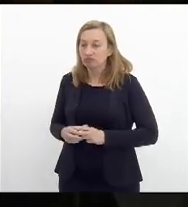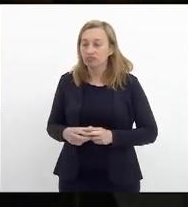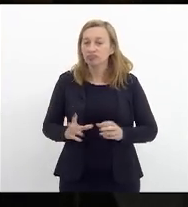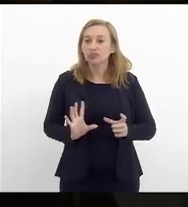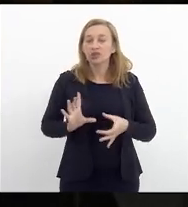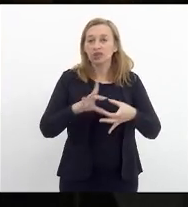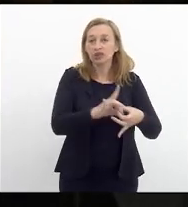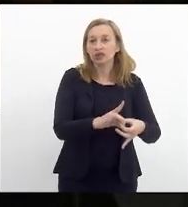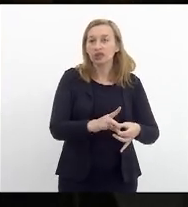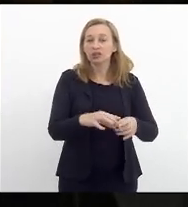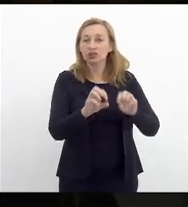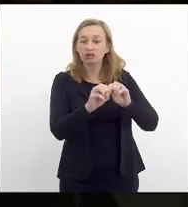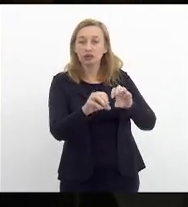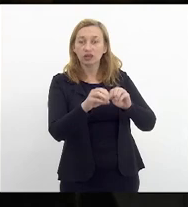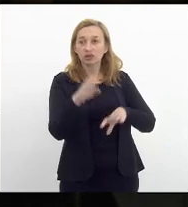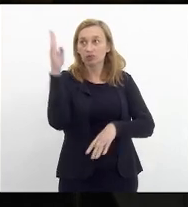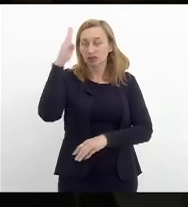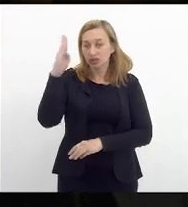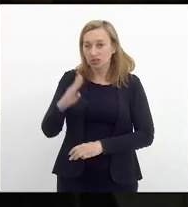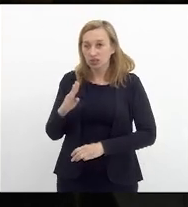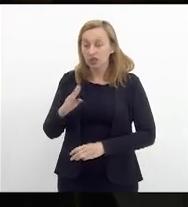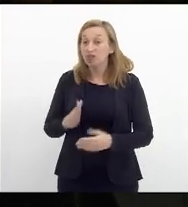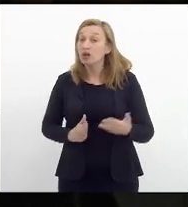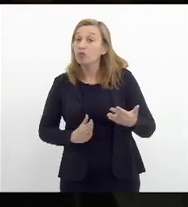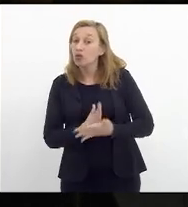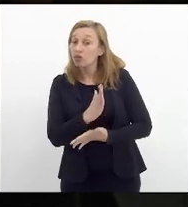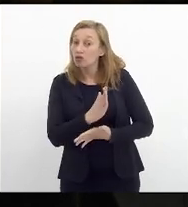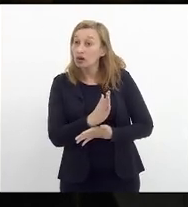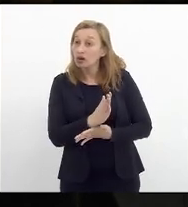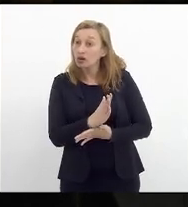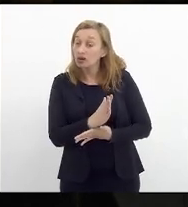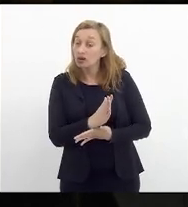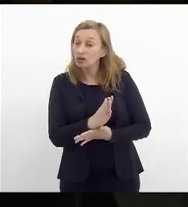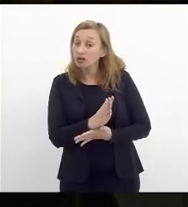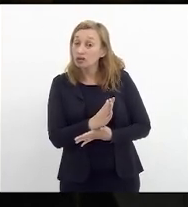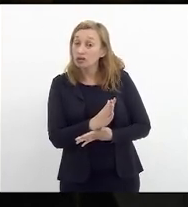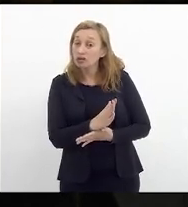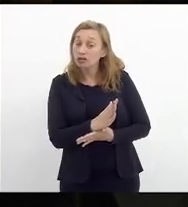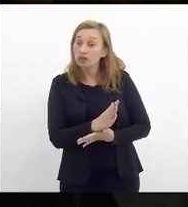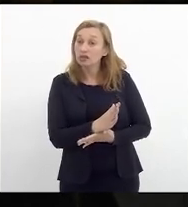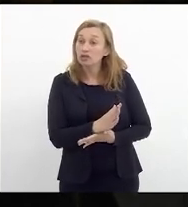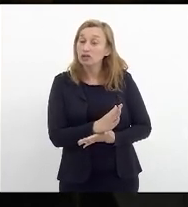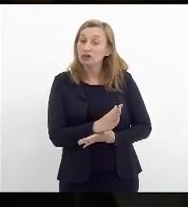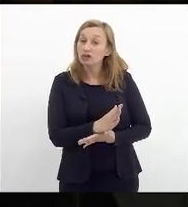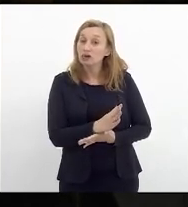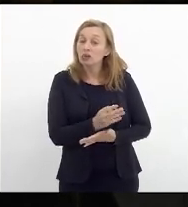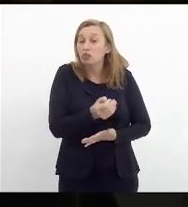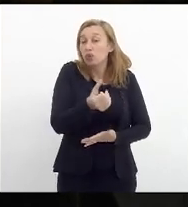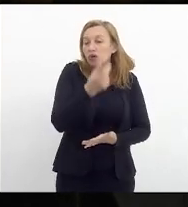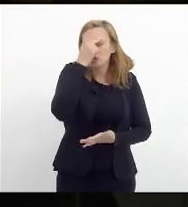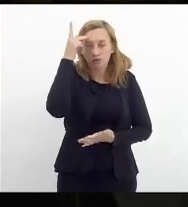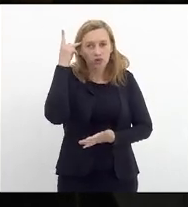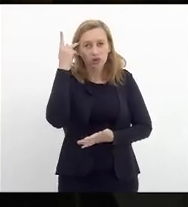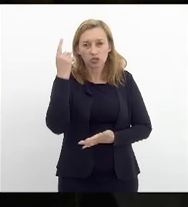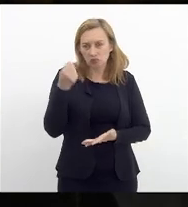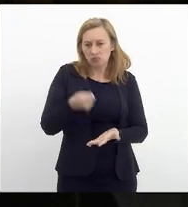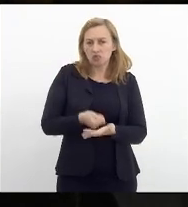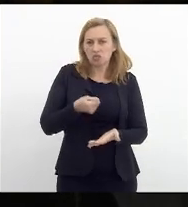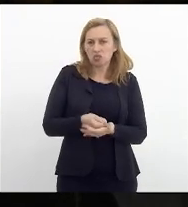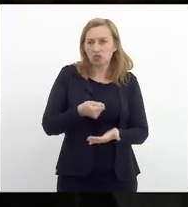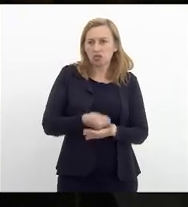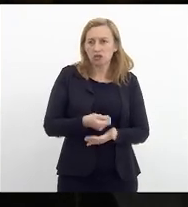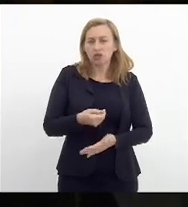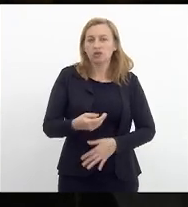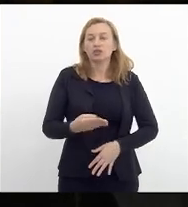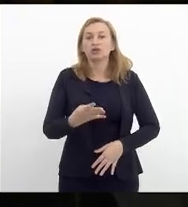brasileira. E ao ser aprovada de forma assodada, diria eu, até autoritária no governo golpista de